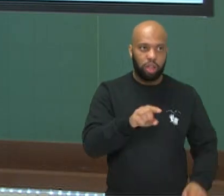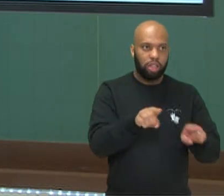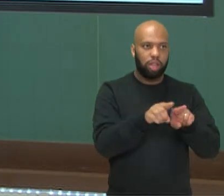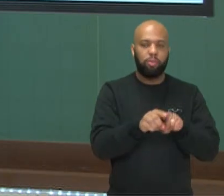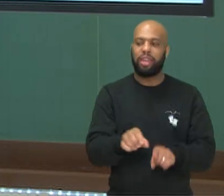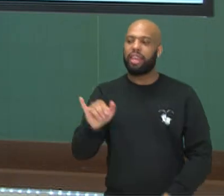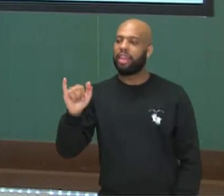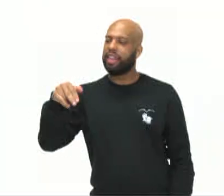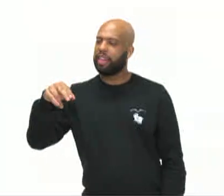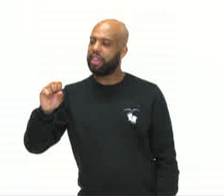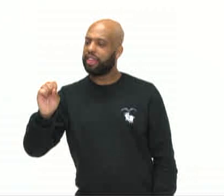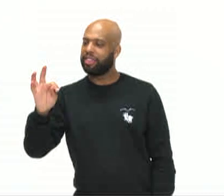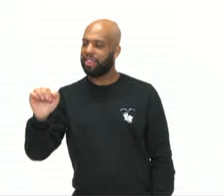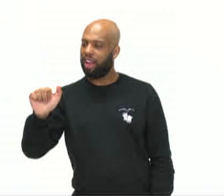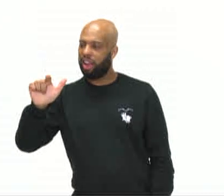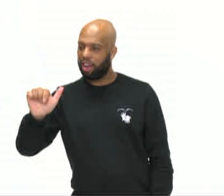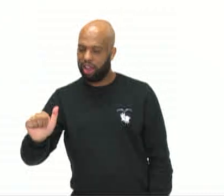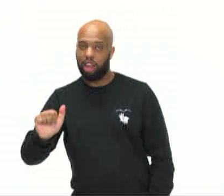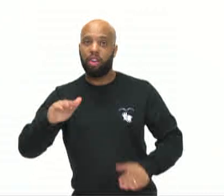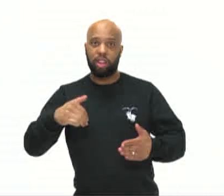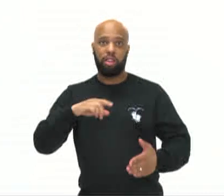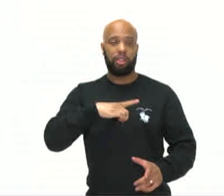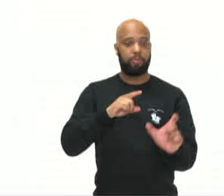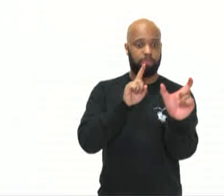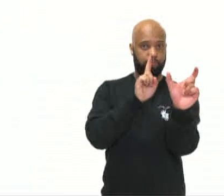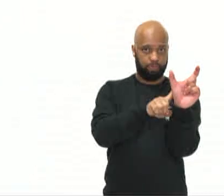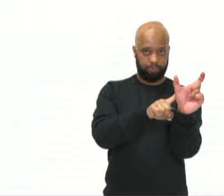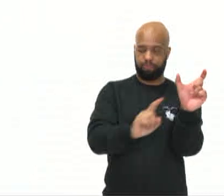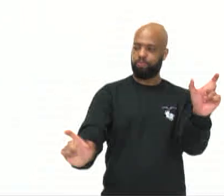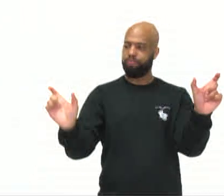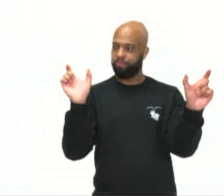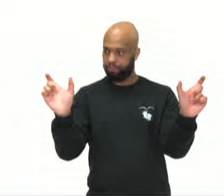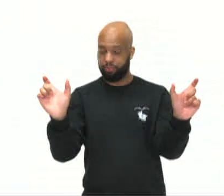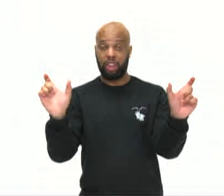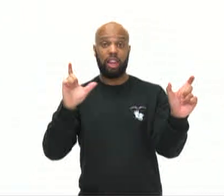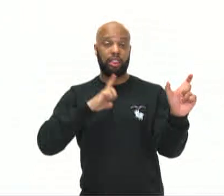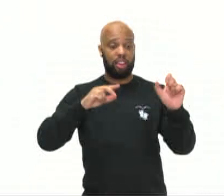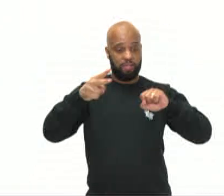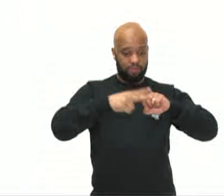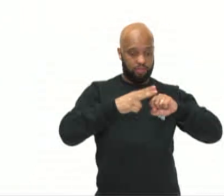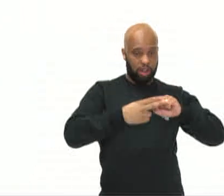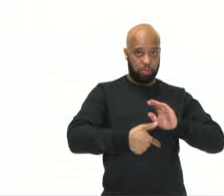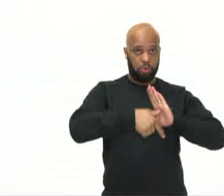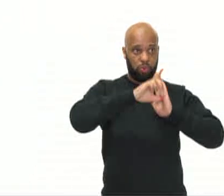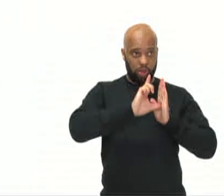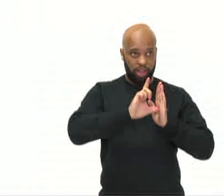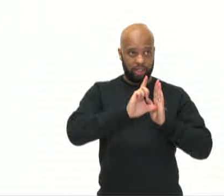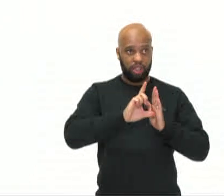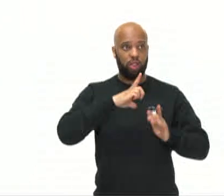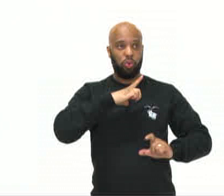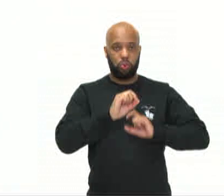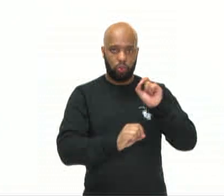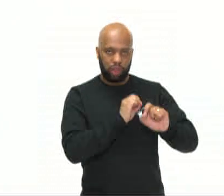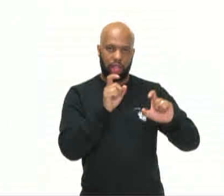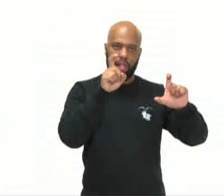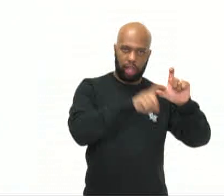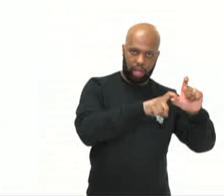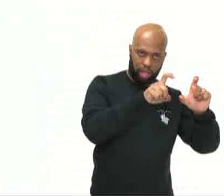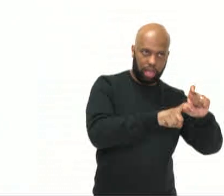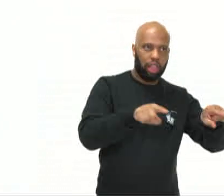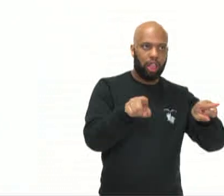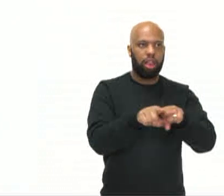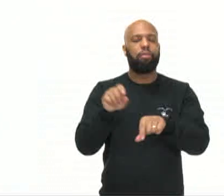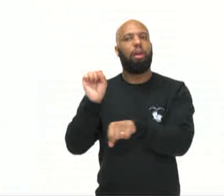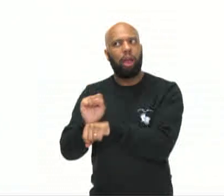instala. As palavras são derivadas, respectivamente, dos verbos depender e